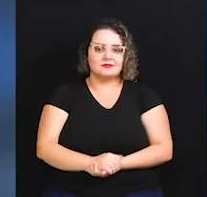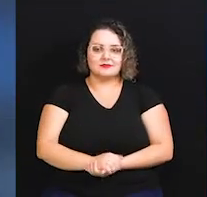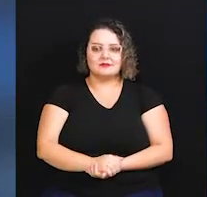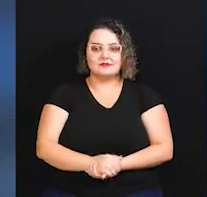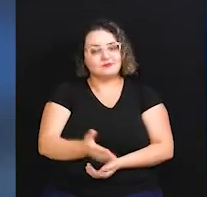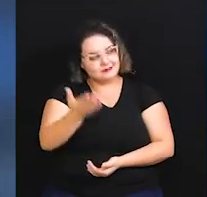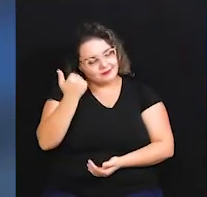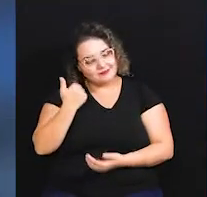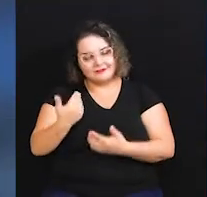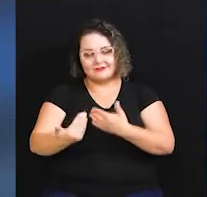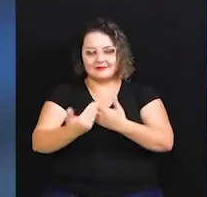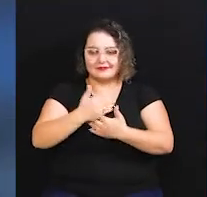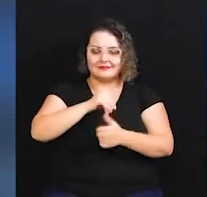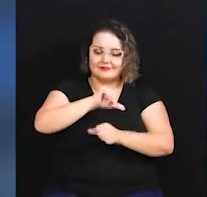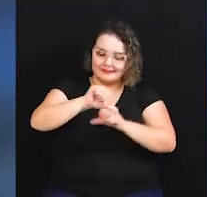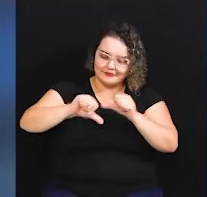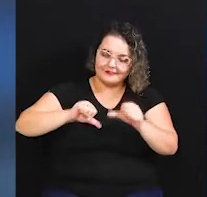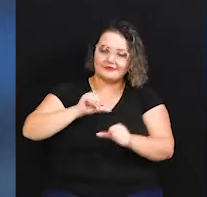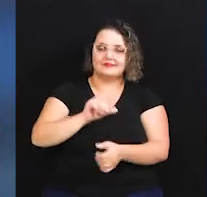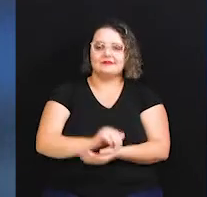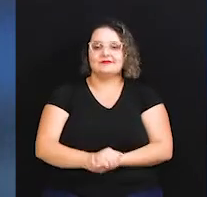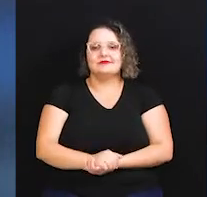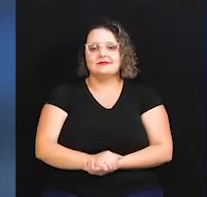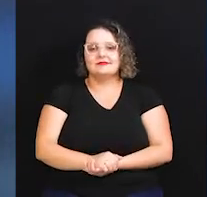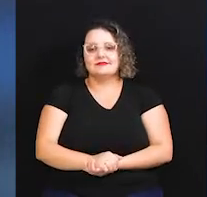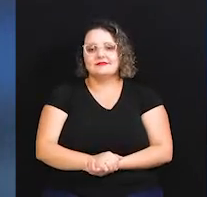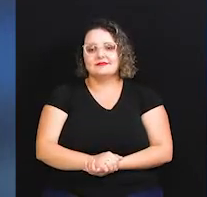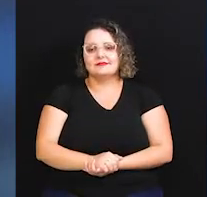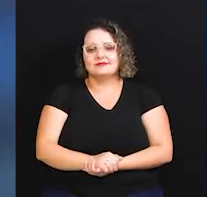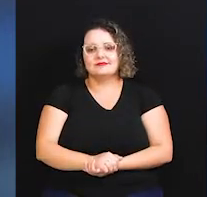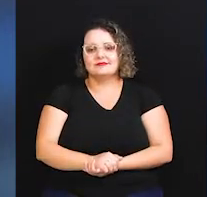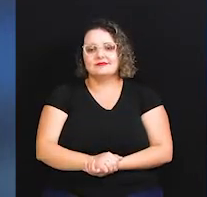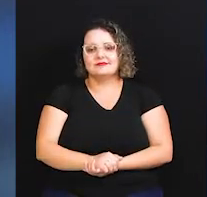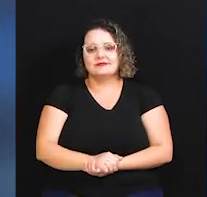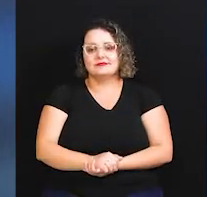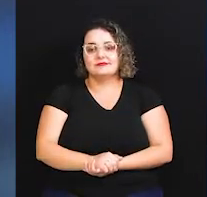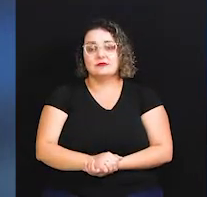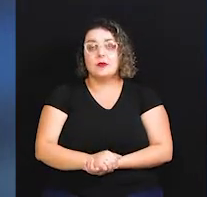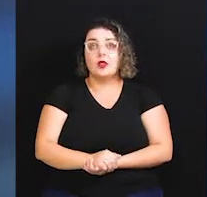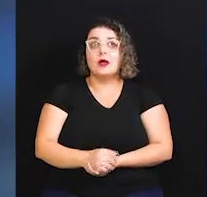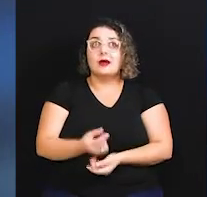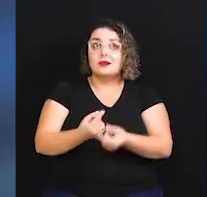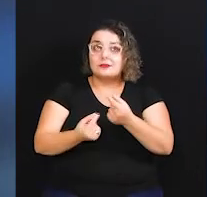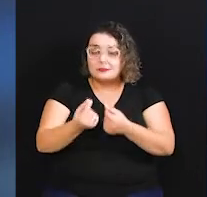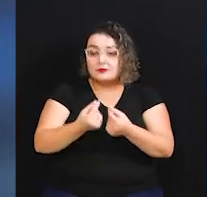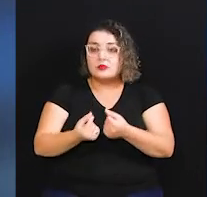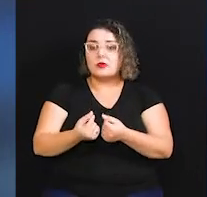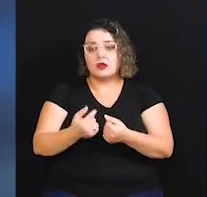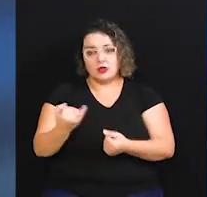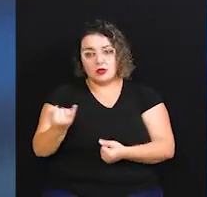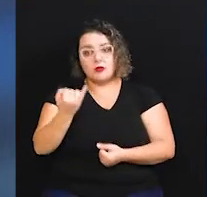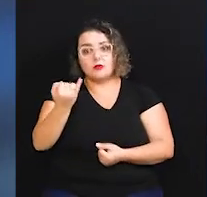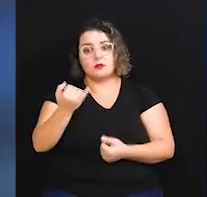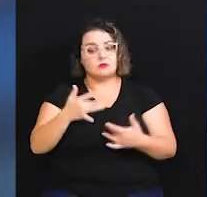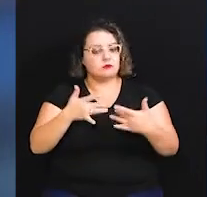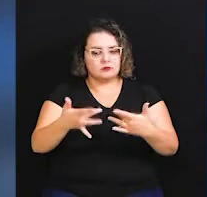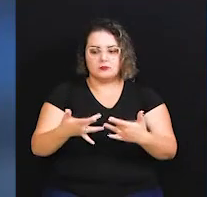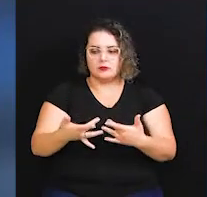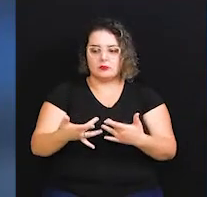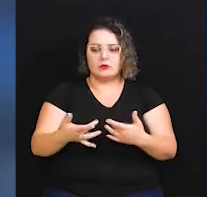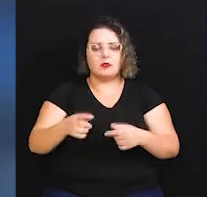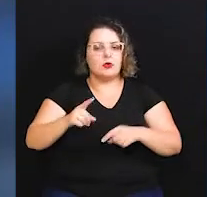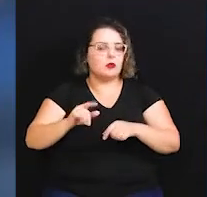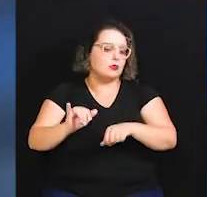transforma. Então venha fazer parte dessa transformação, né? O recurso é importante, a doação você pode doar